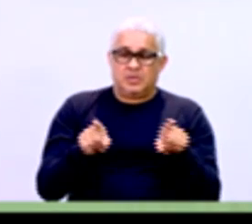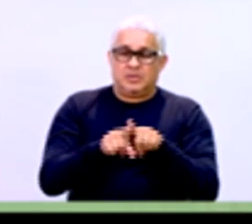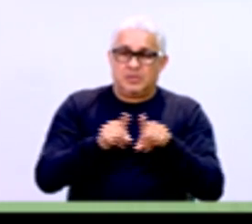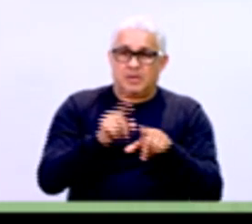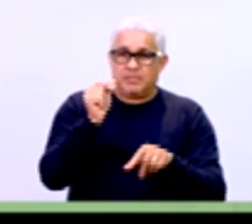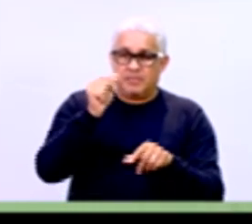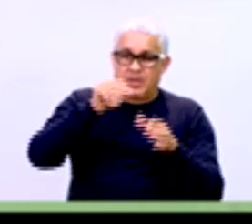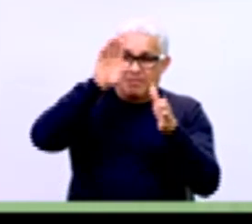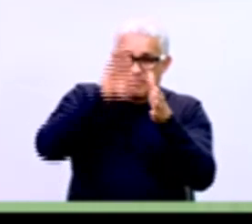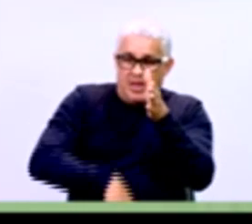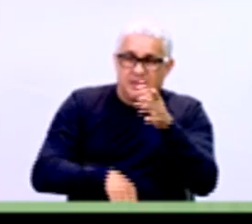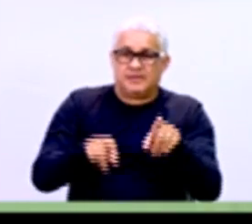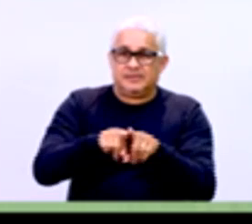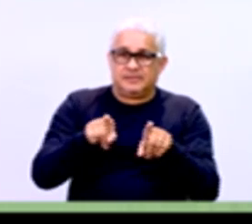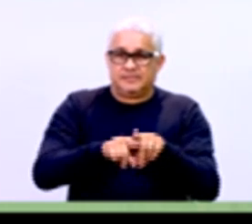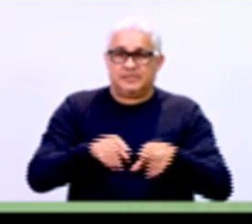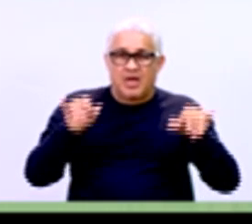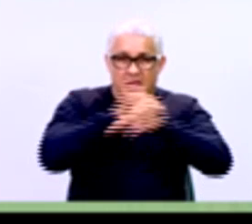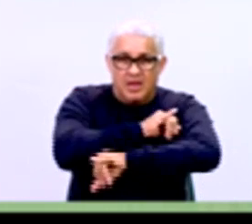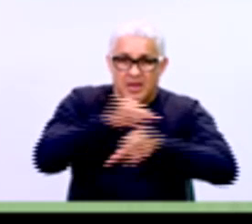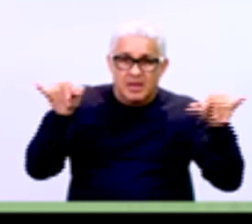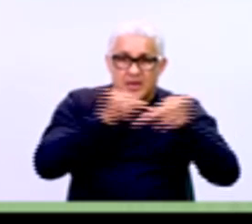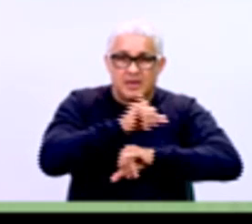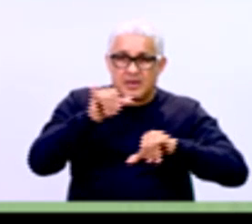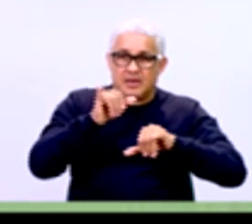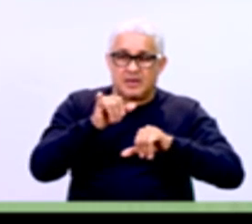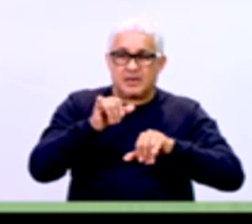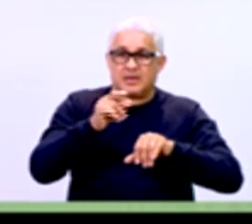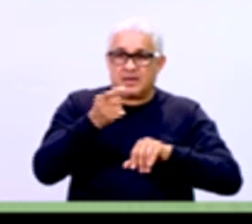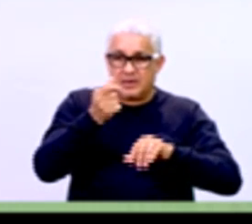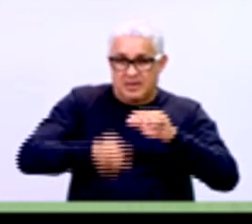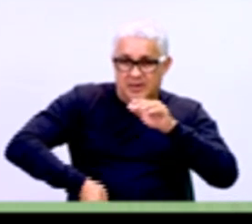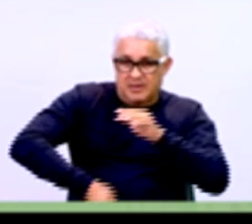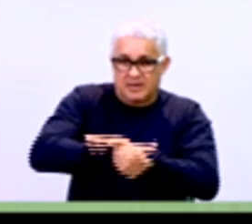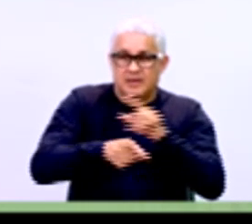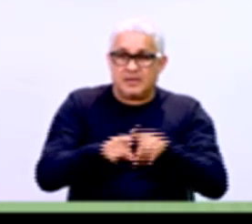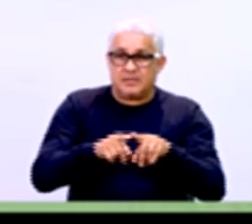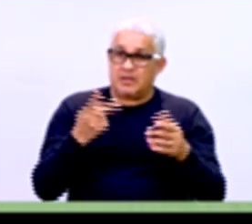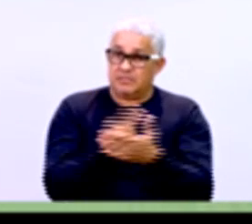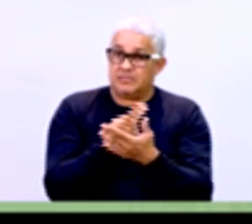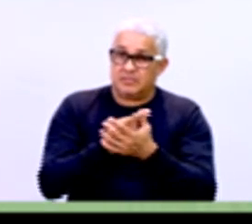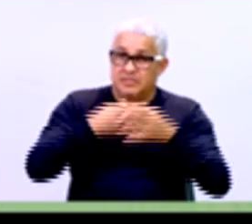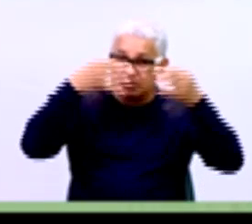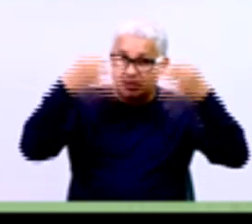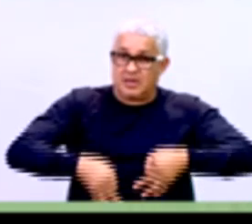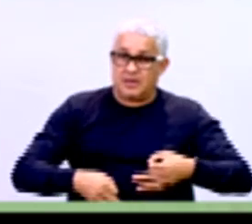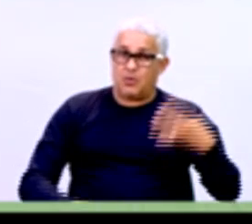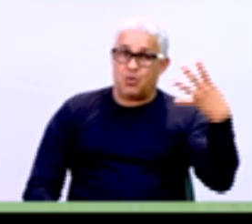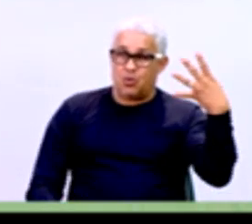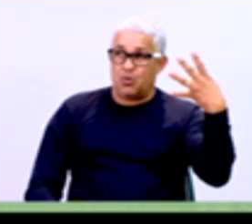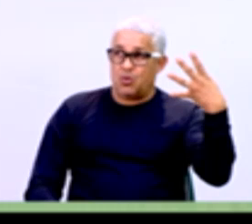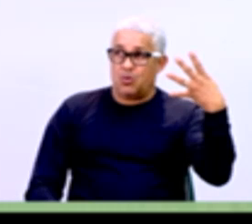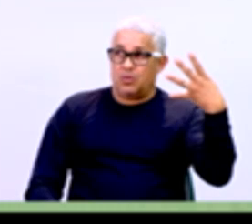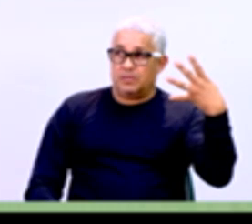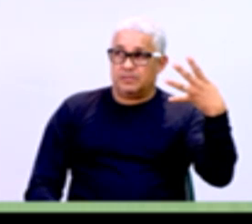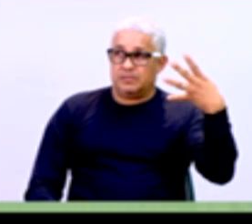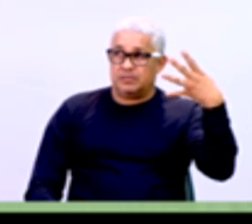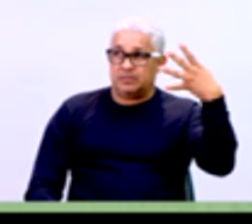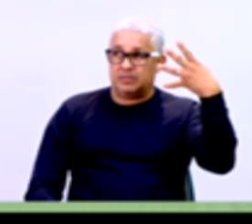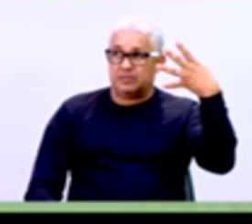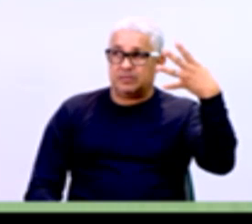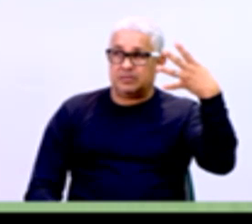maior investimento em propaganda, é uma questão que está errada. Portanto, a alternativa correta, a alternativa 4, não é? E as demais